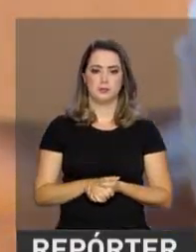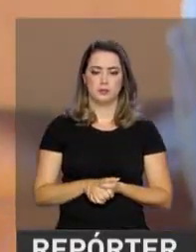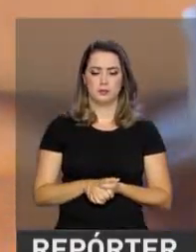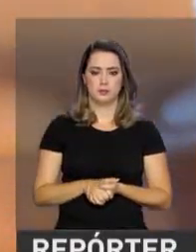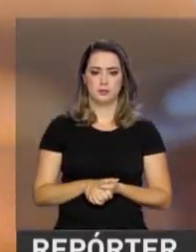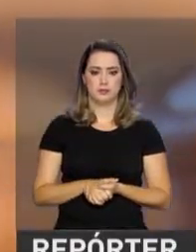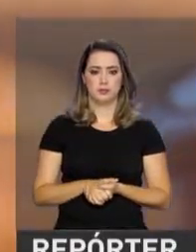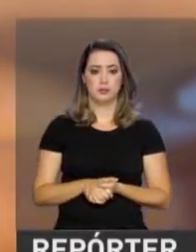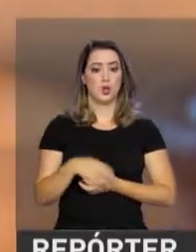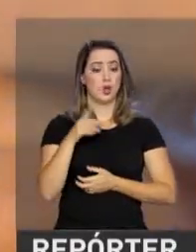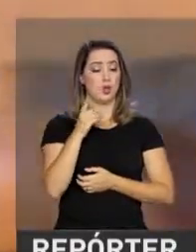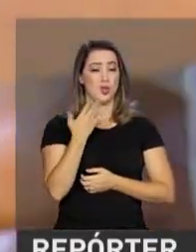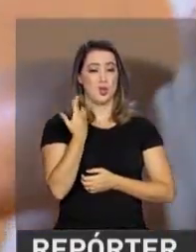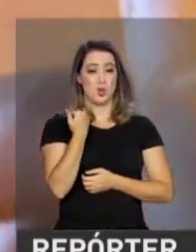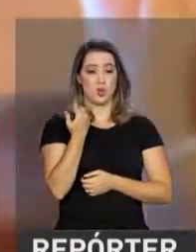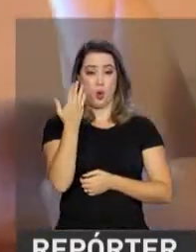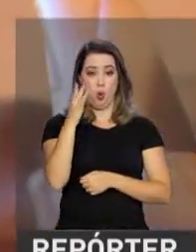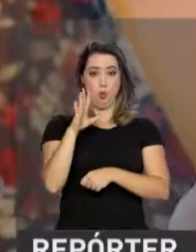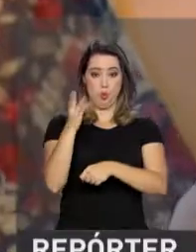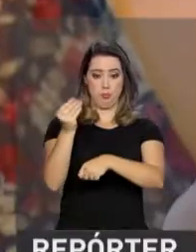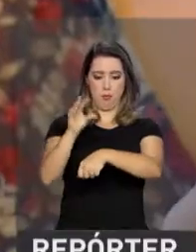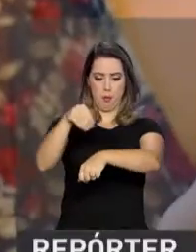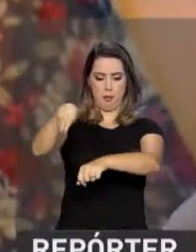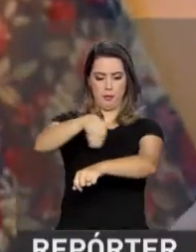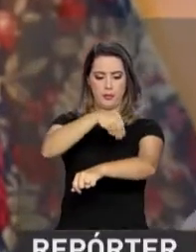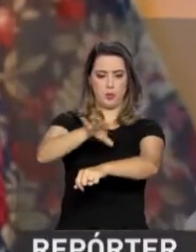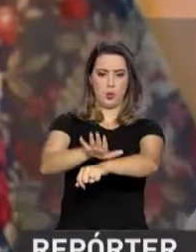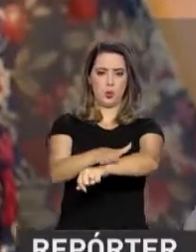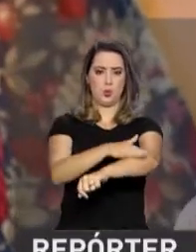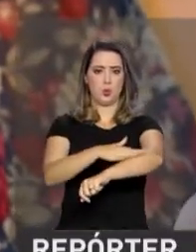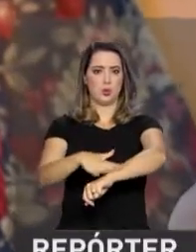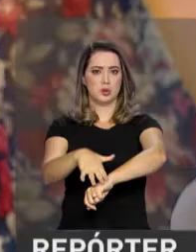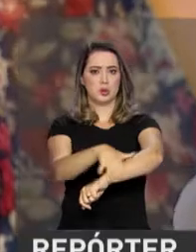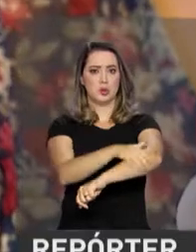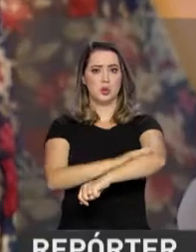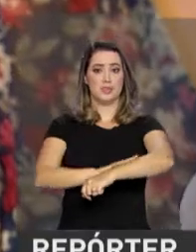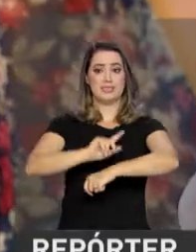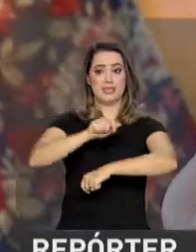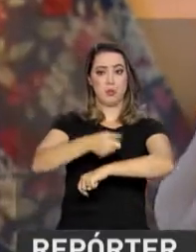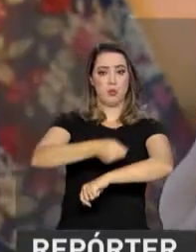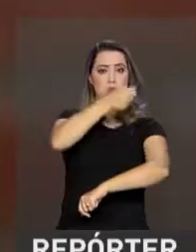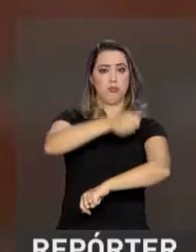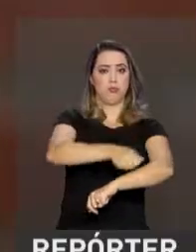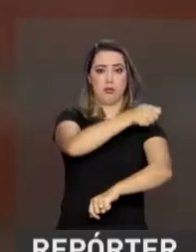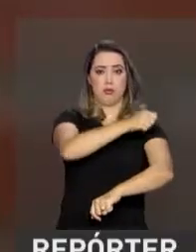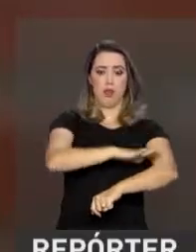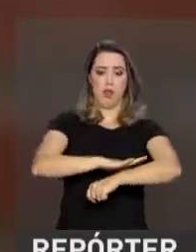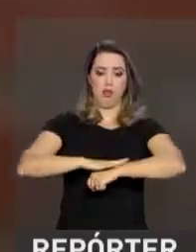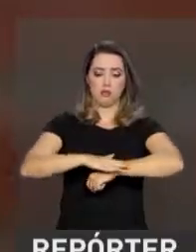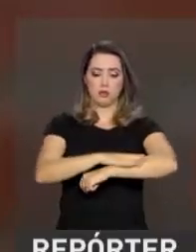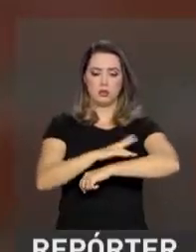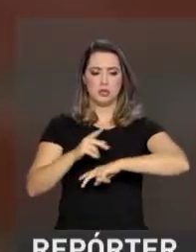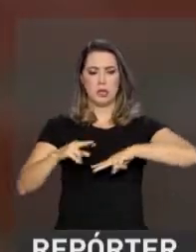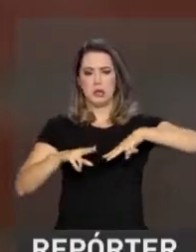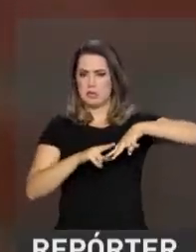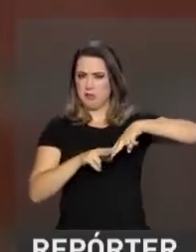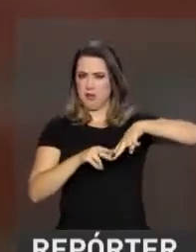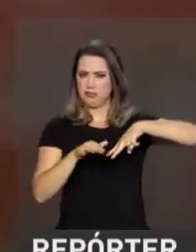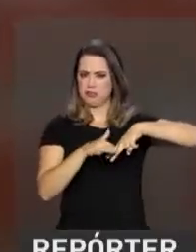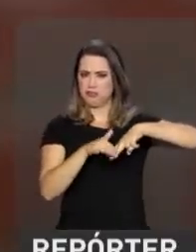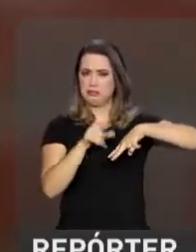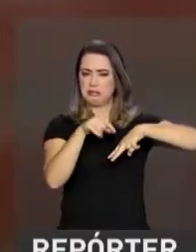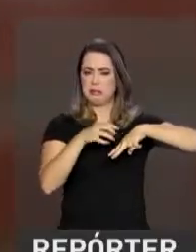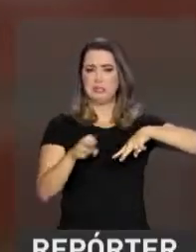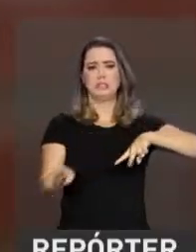bastou passar um creme hidratante nas pernas depois de uma depilação para luíses sofrer uma reação